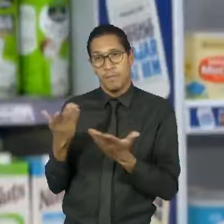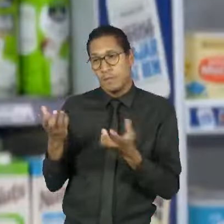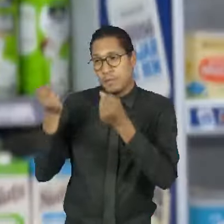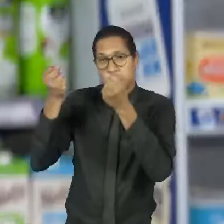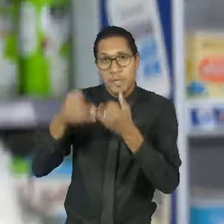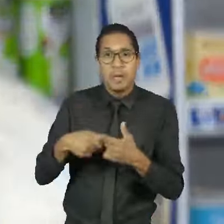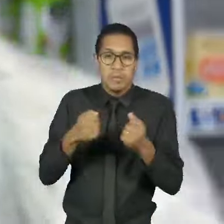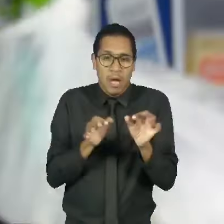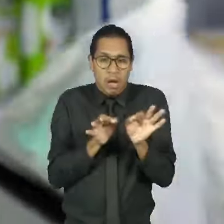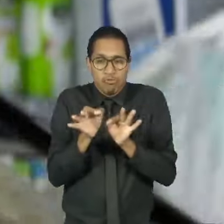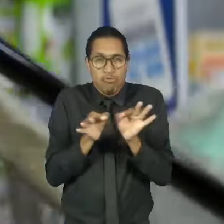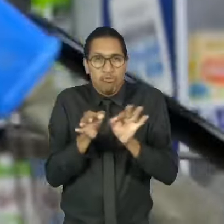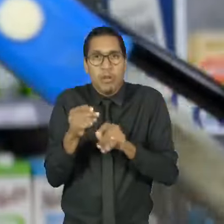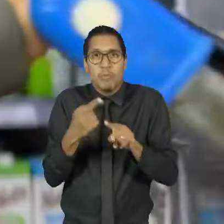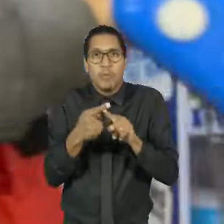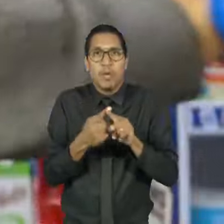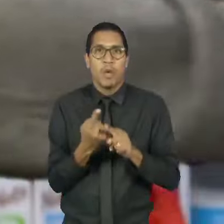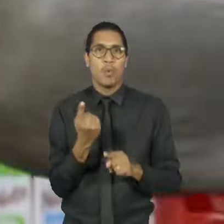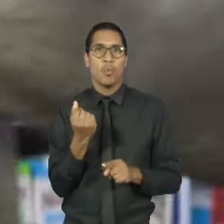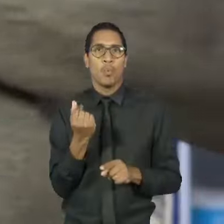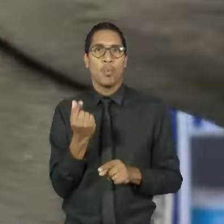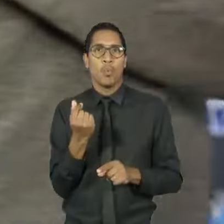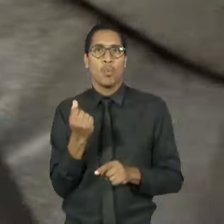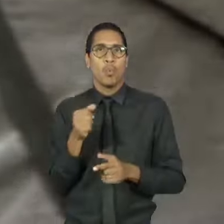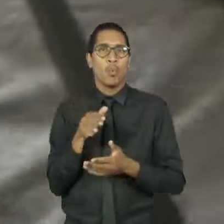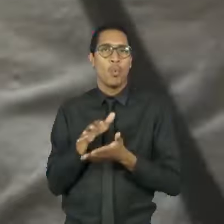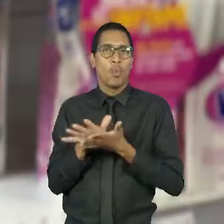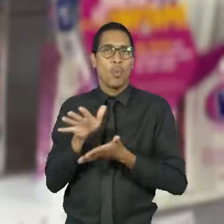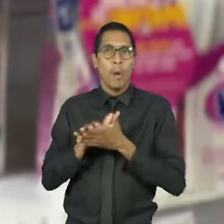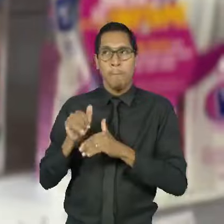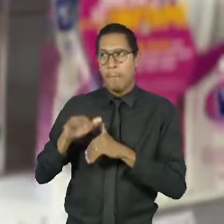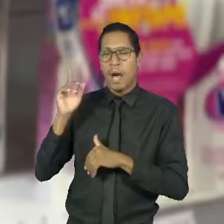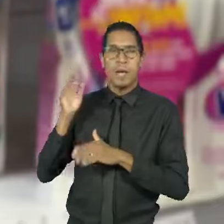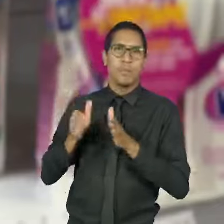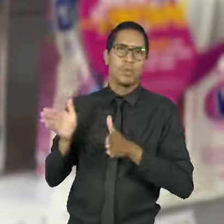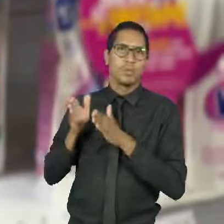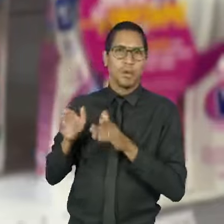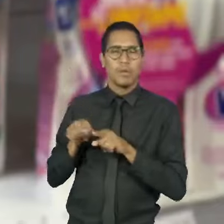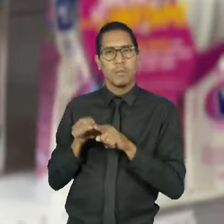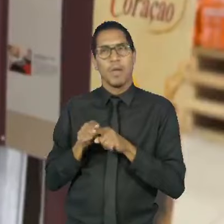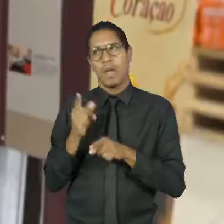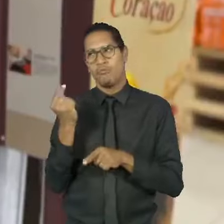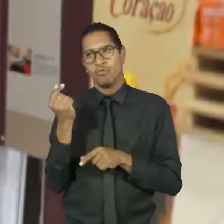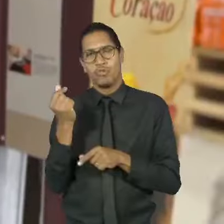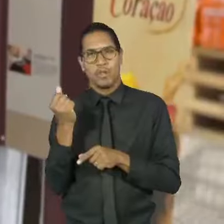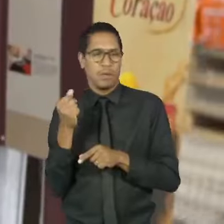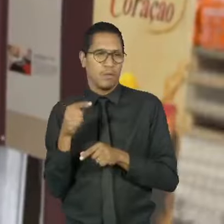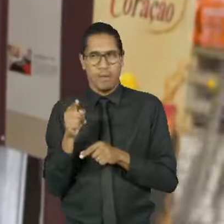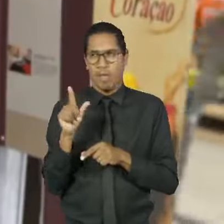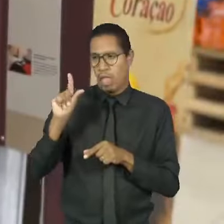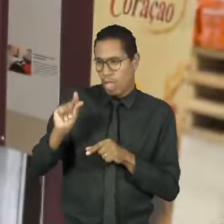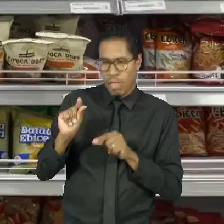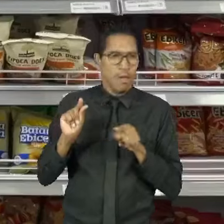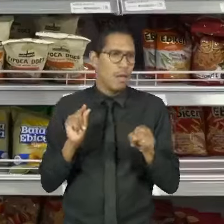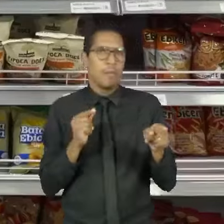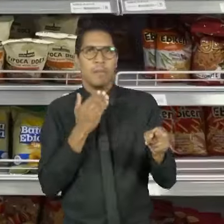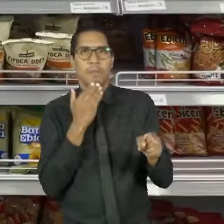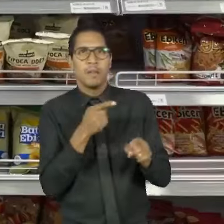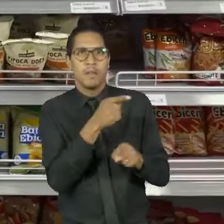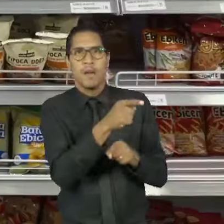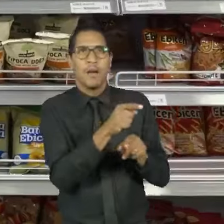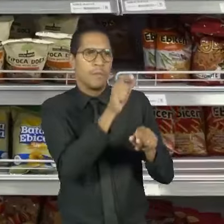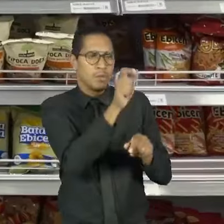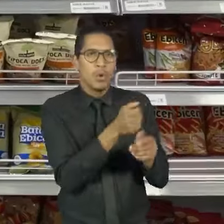esses ajustes por causa dos custos de produção cada cada vez maiores e repassam para o consumidor no restante da América Latina